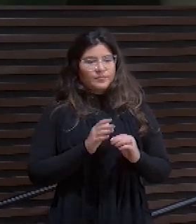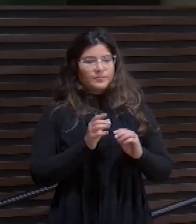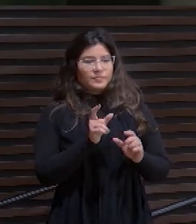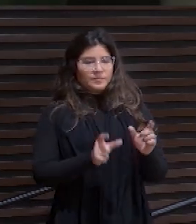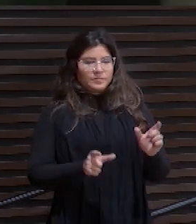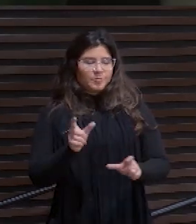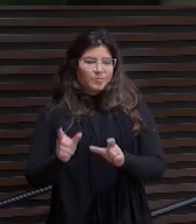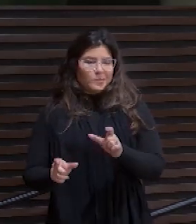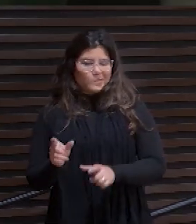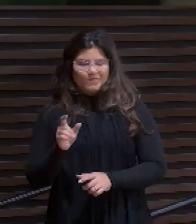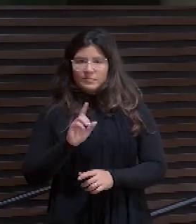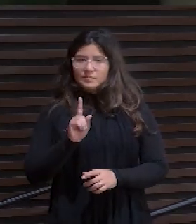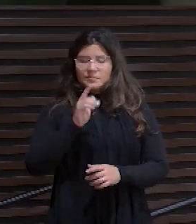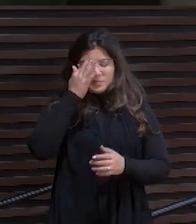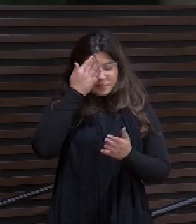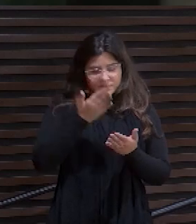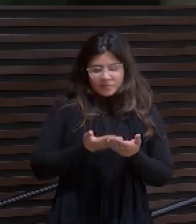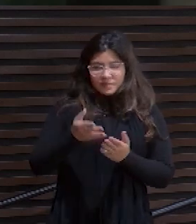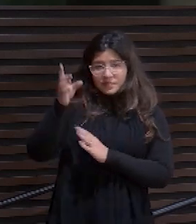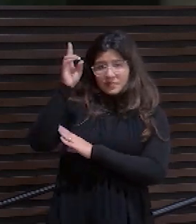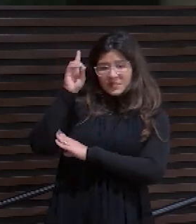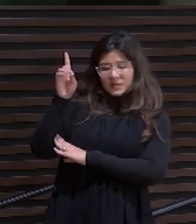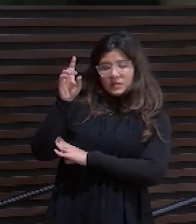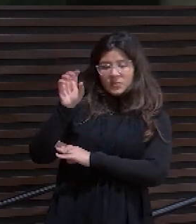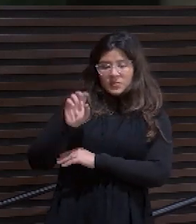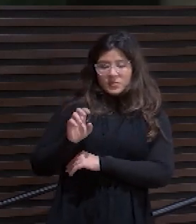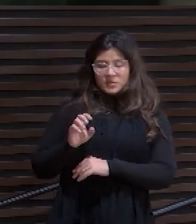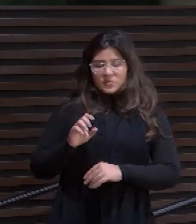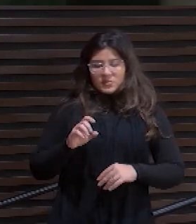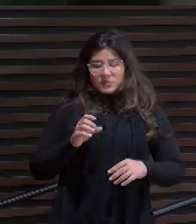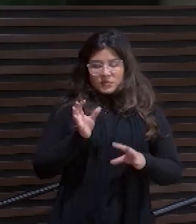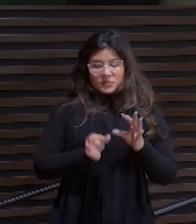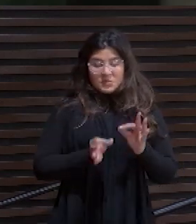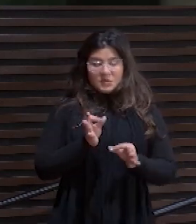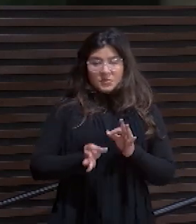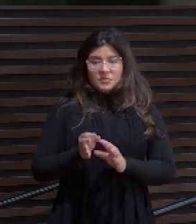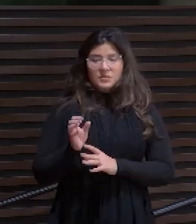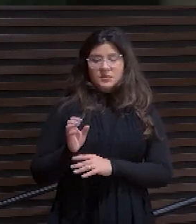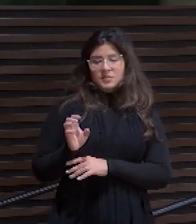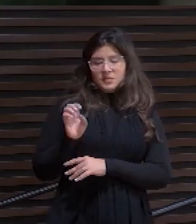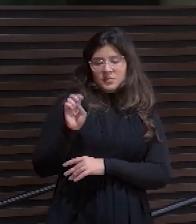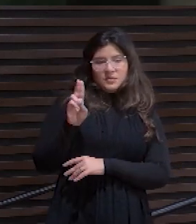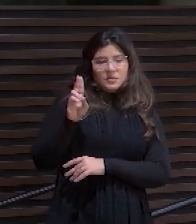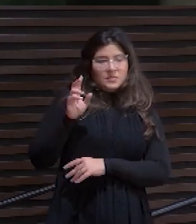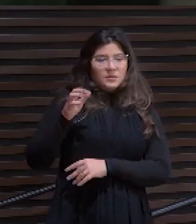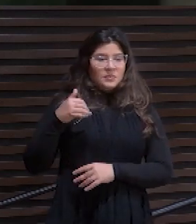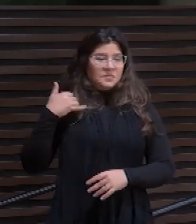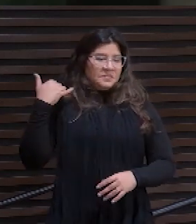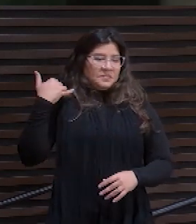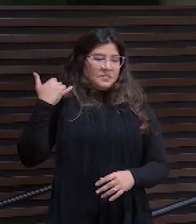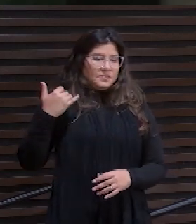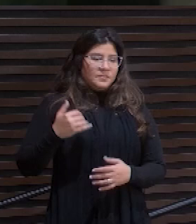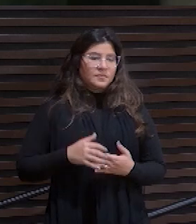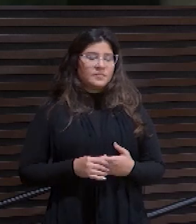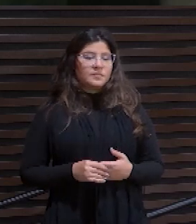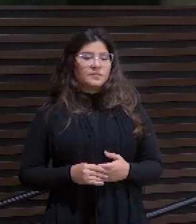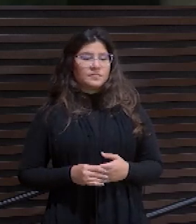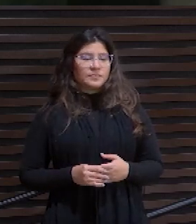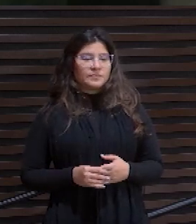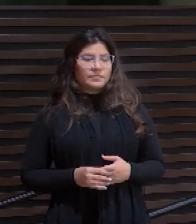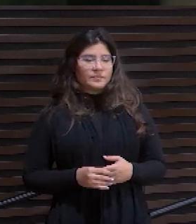julga autossuficiente. Independente se ele é um libertino, um ateu, ou se ele é um hipócrita